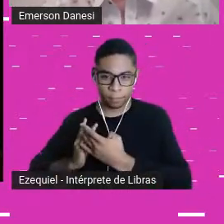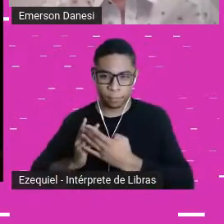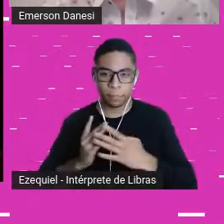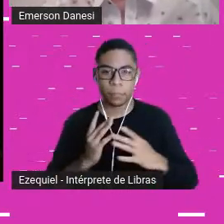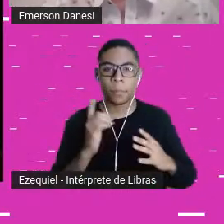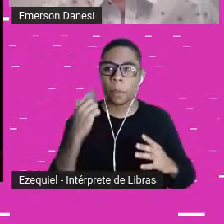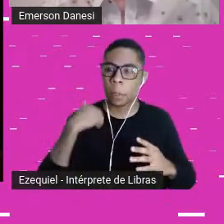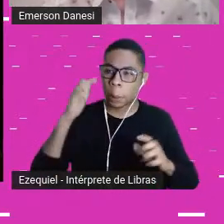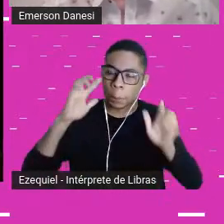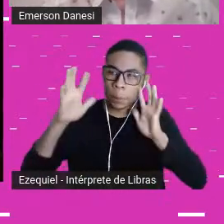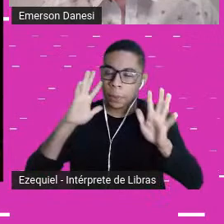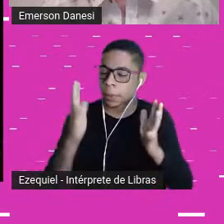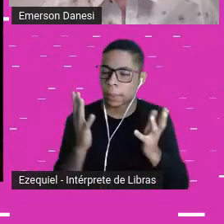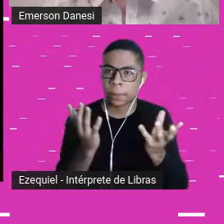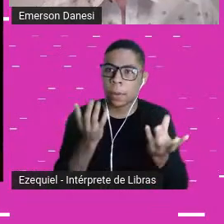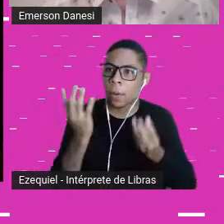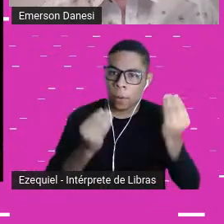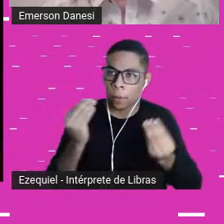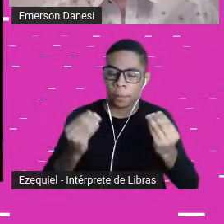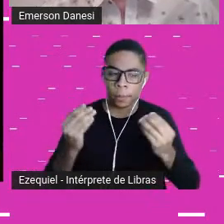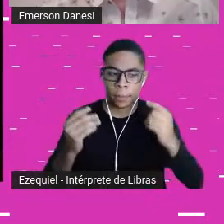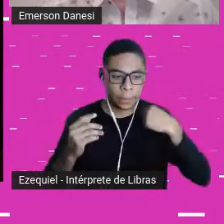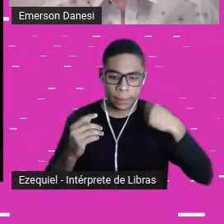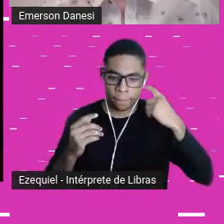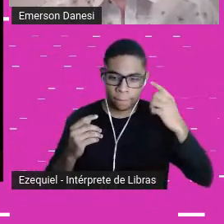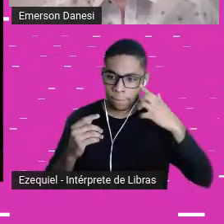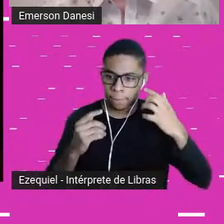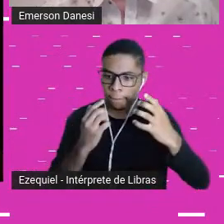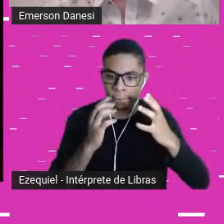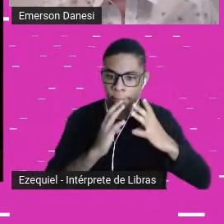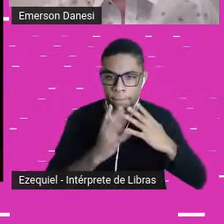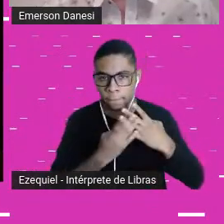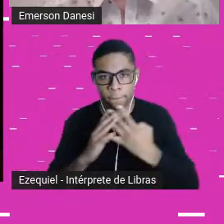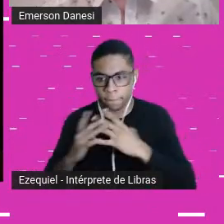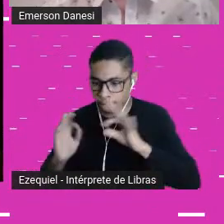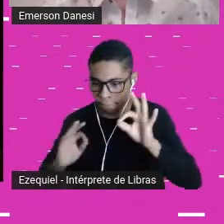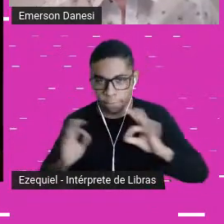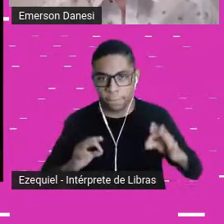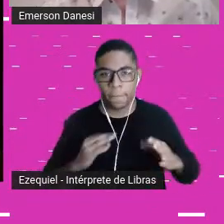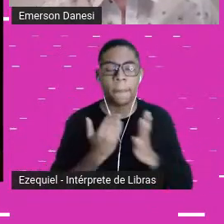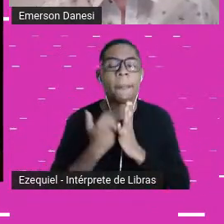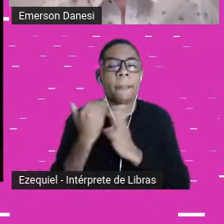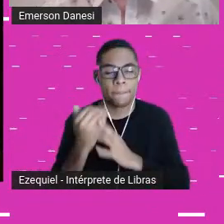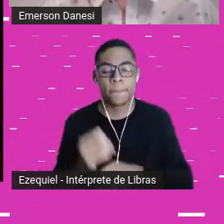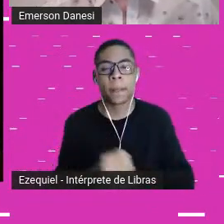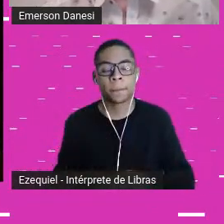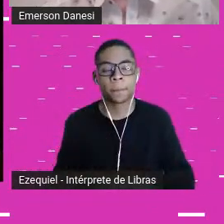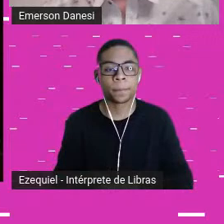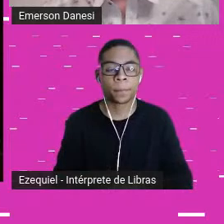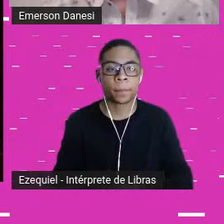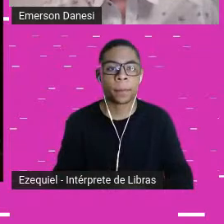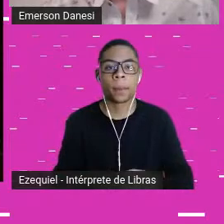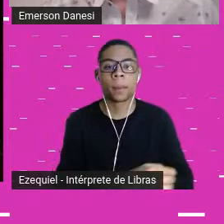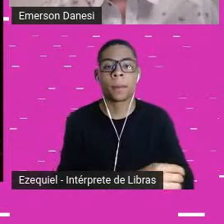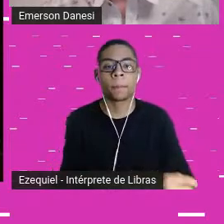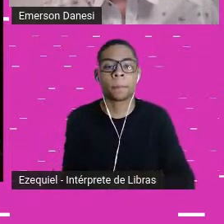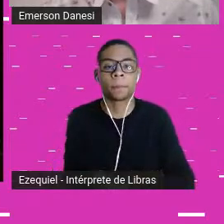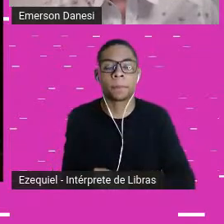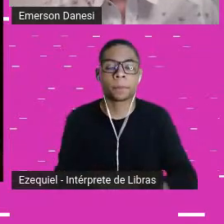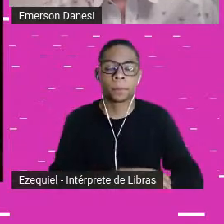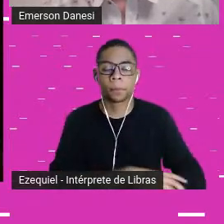bordando, pensando enquanto bordo penso, enquanto penso bordo, aquela coisa. E eu fiz uma